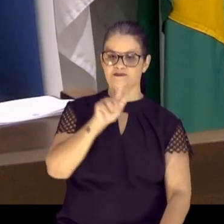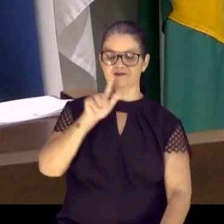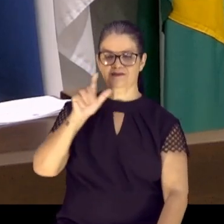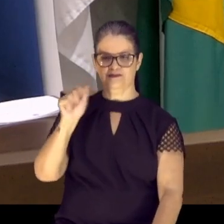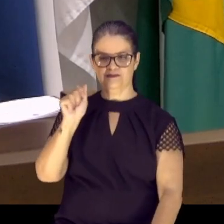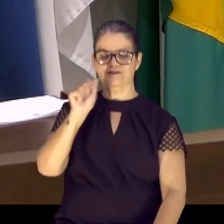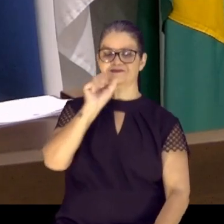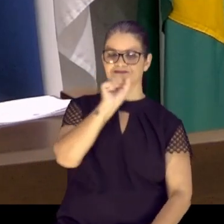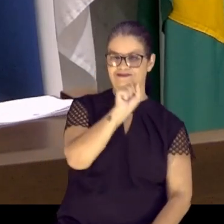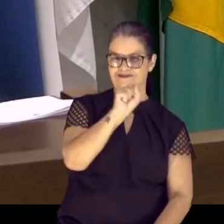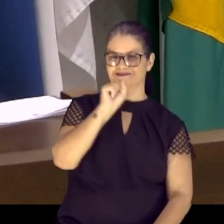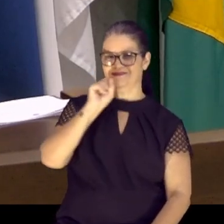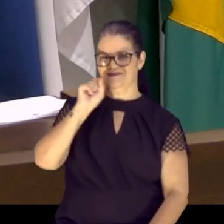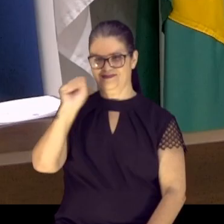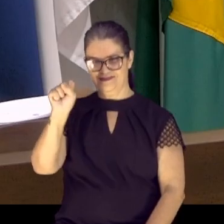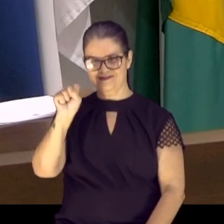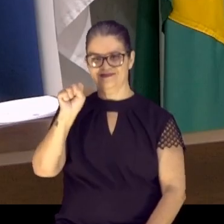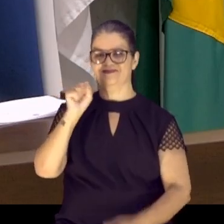Santana.